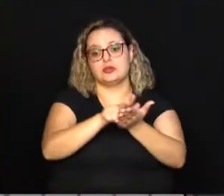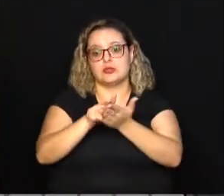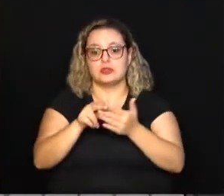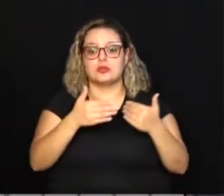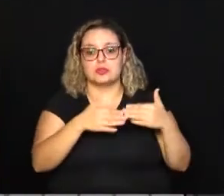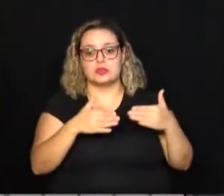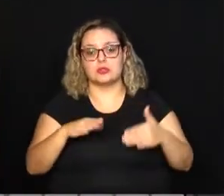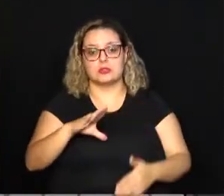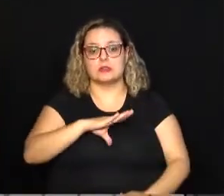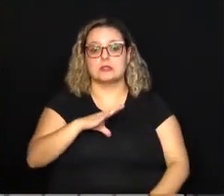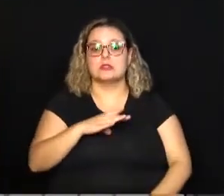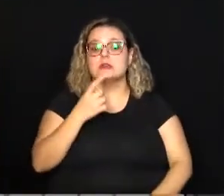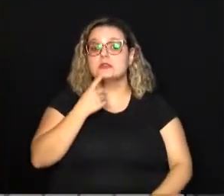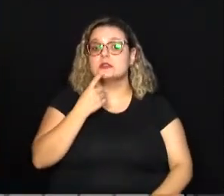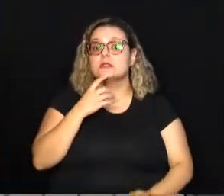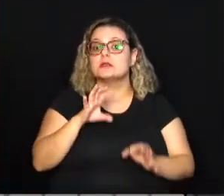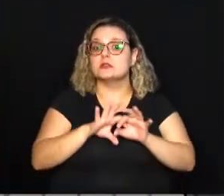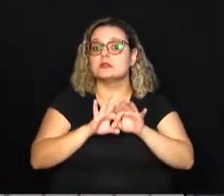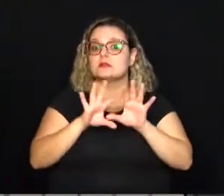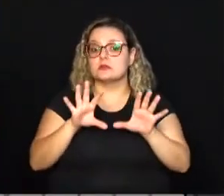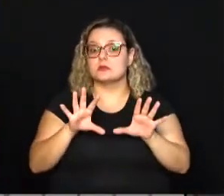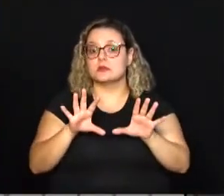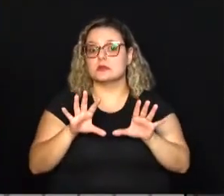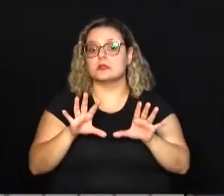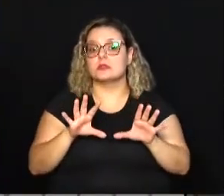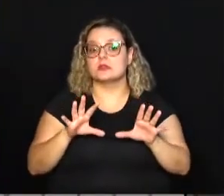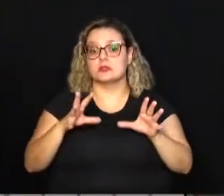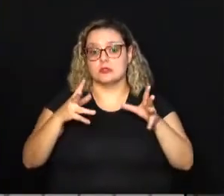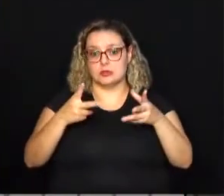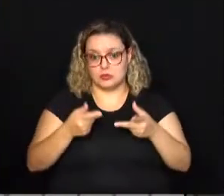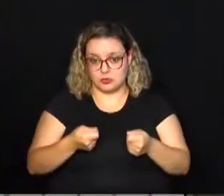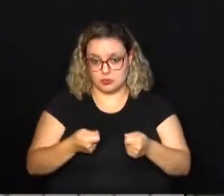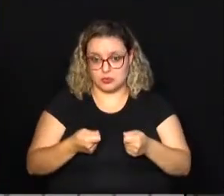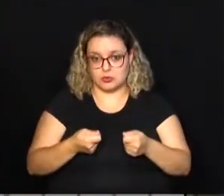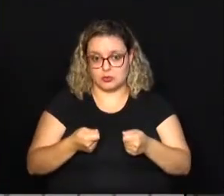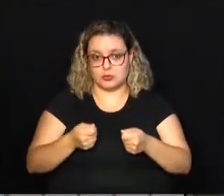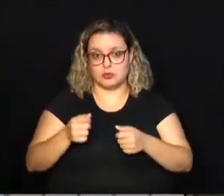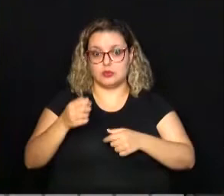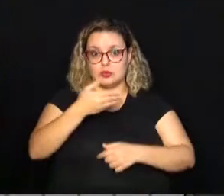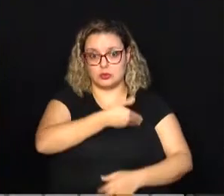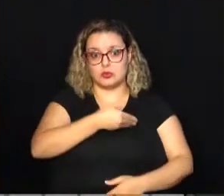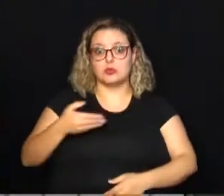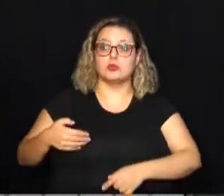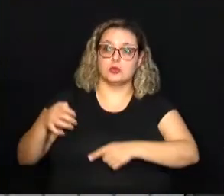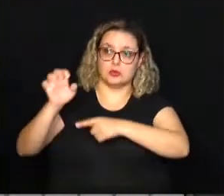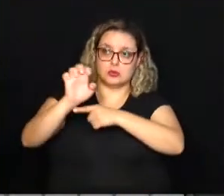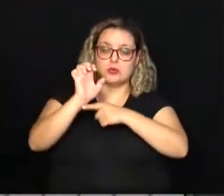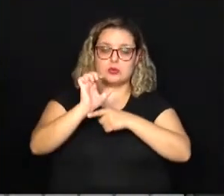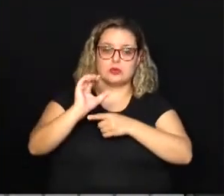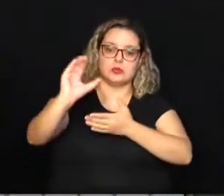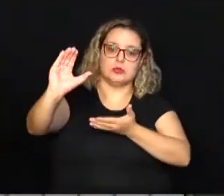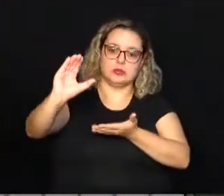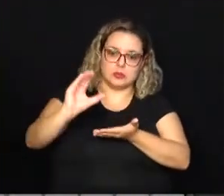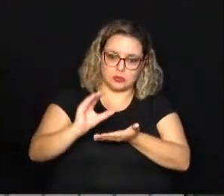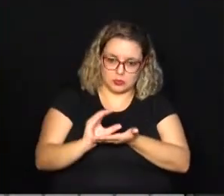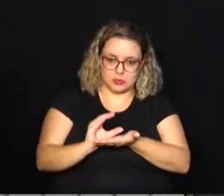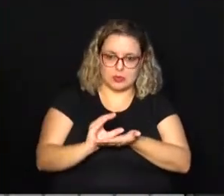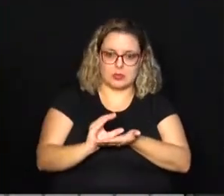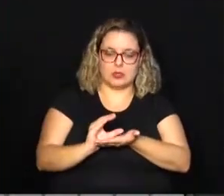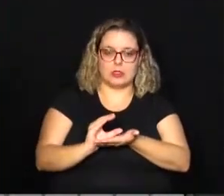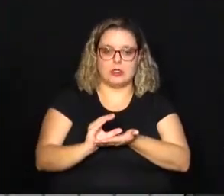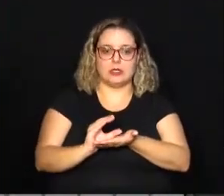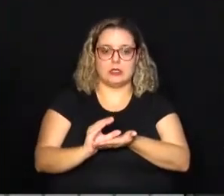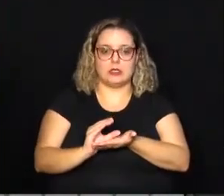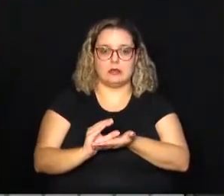Campinas está disponibilizando e aquilo que virá do governo do estado ou já está sendo disponibilizado,